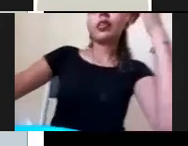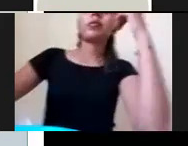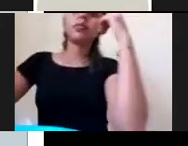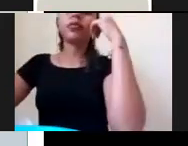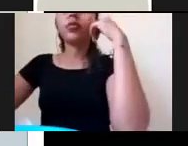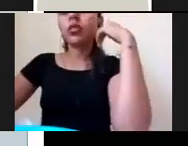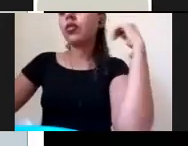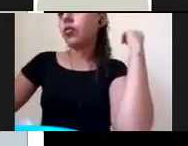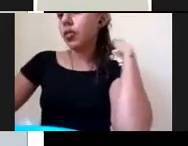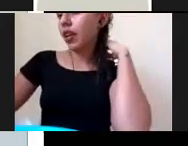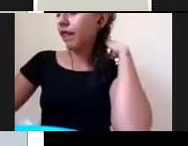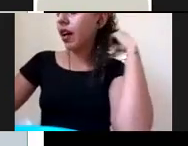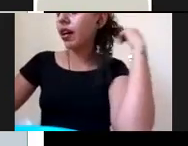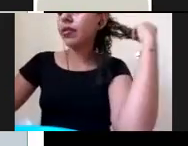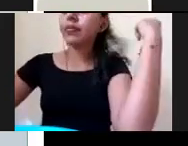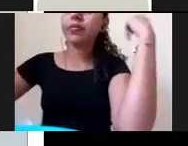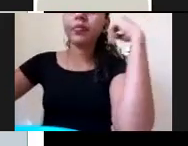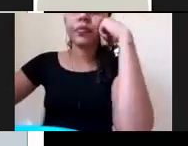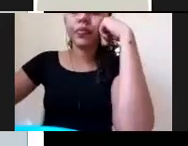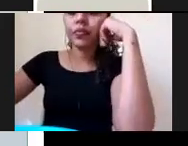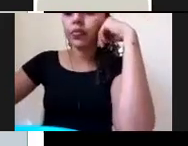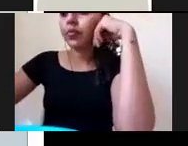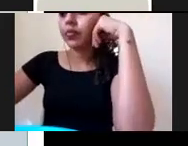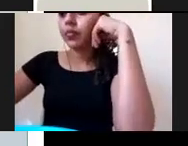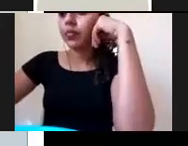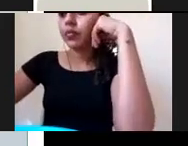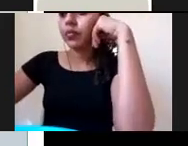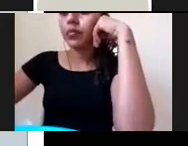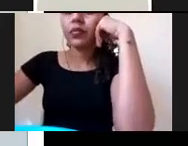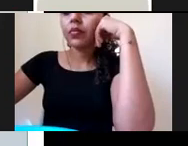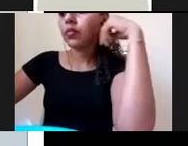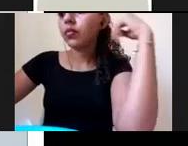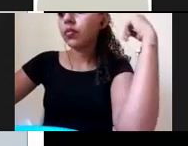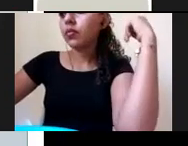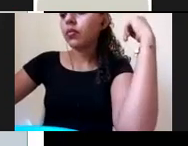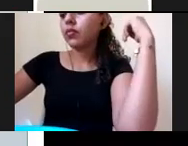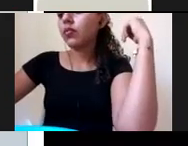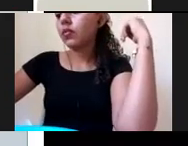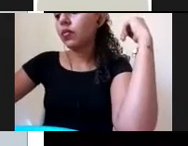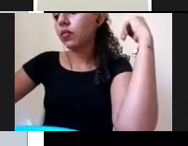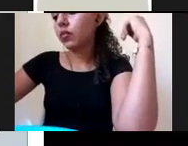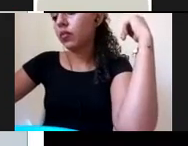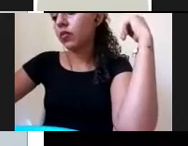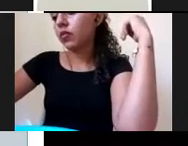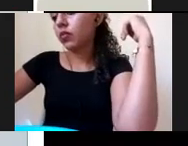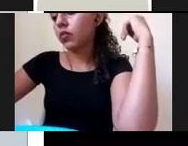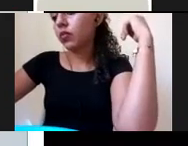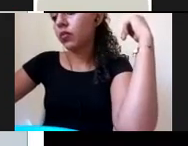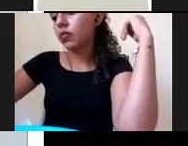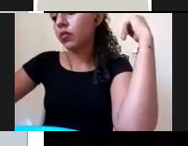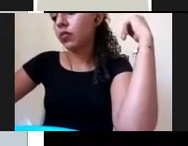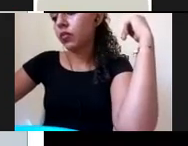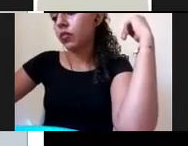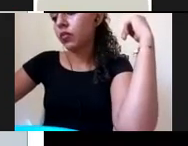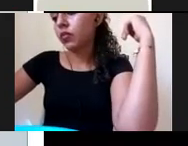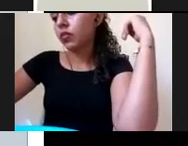de observar visualmente as partes do corpo. Então, quando o paciente chega, a primeira coisa que